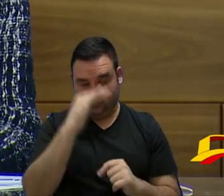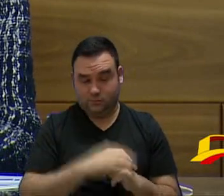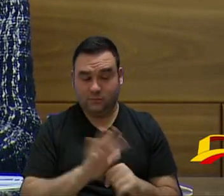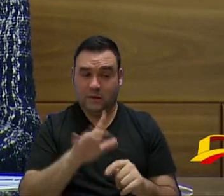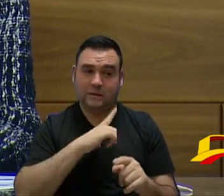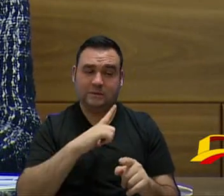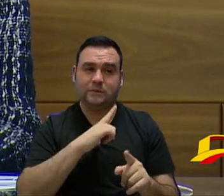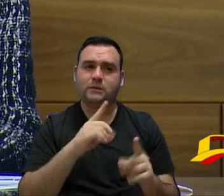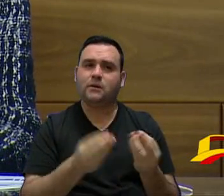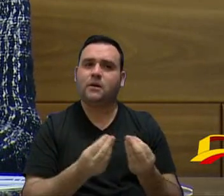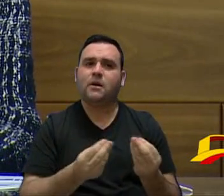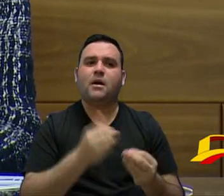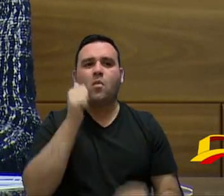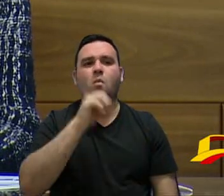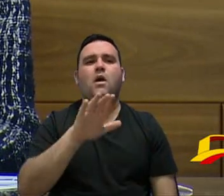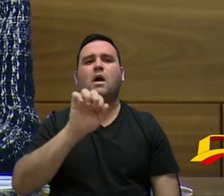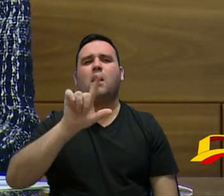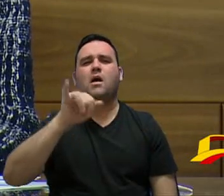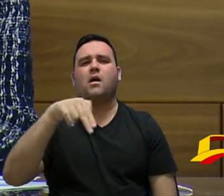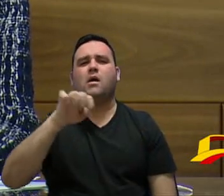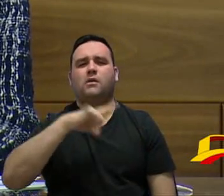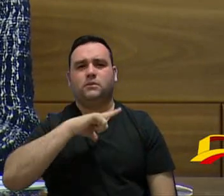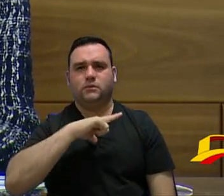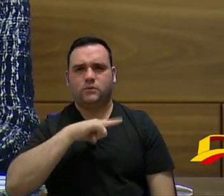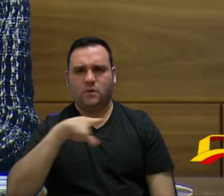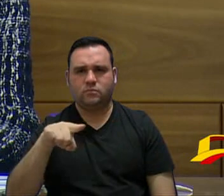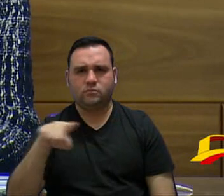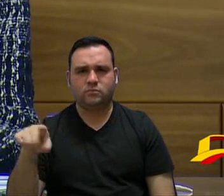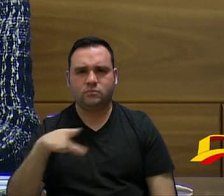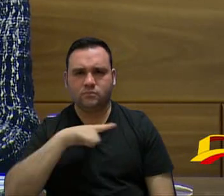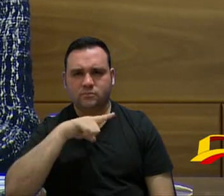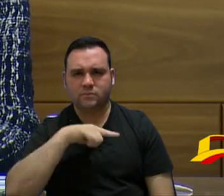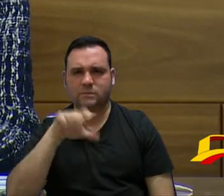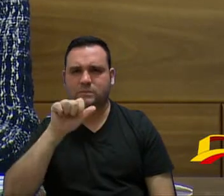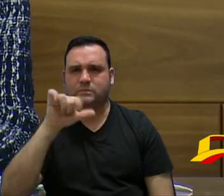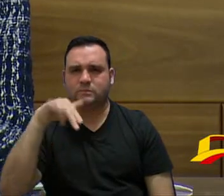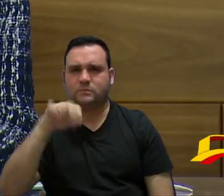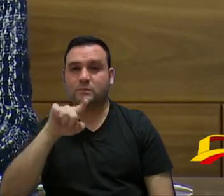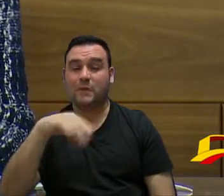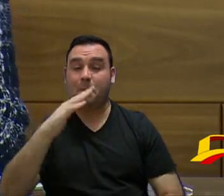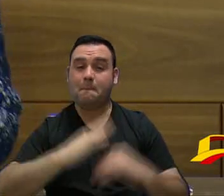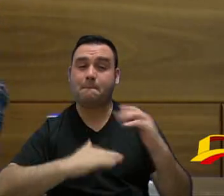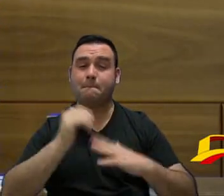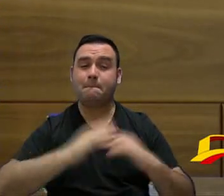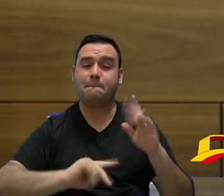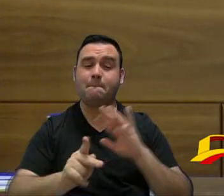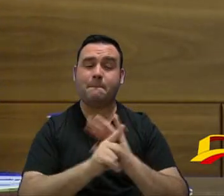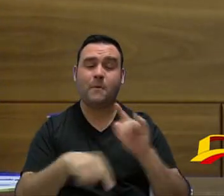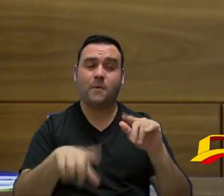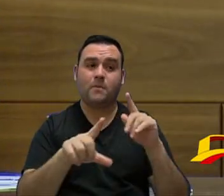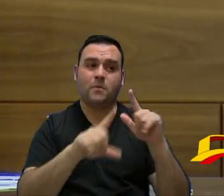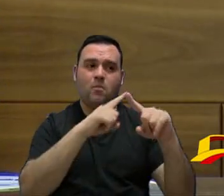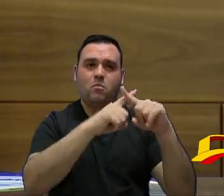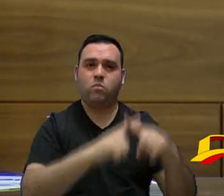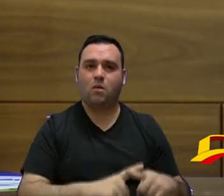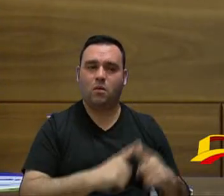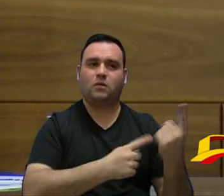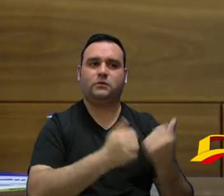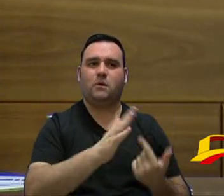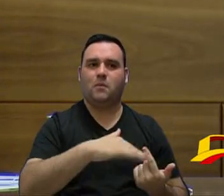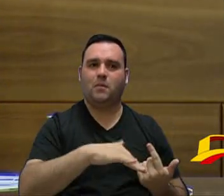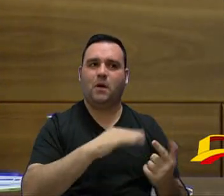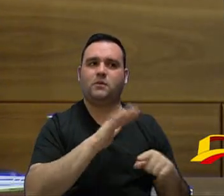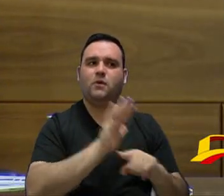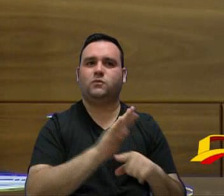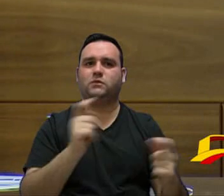é ali aline aline se encontra aline se encontra ela é especificamente as estações se ela puder